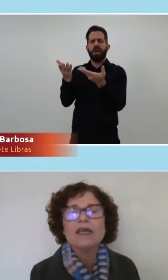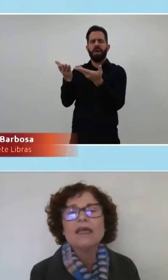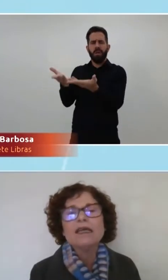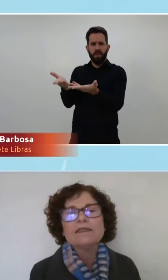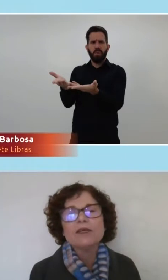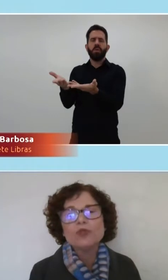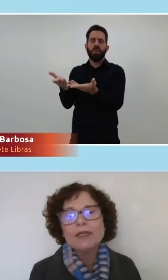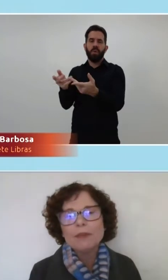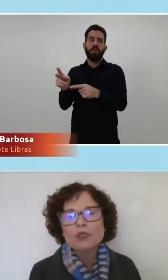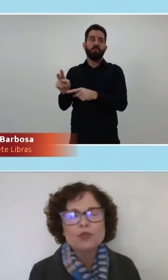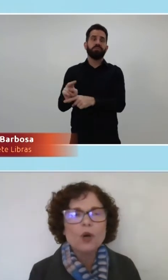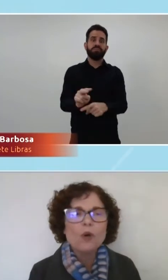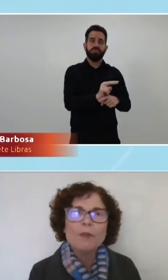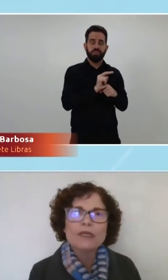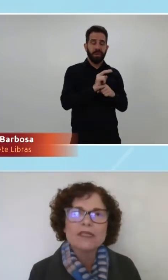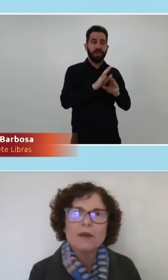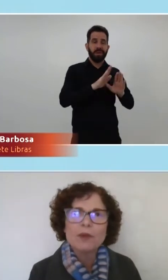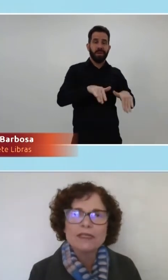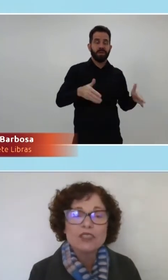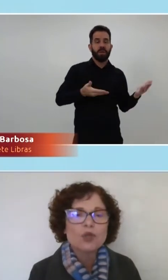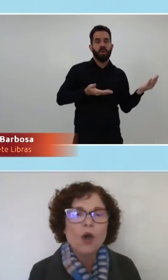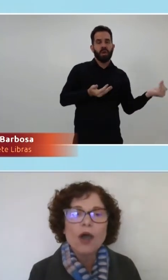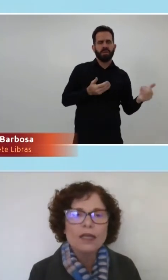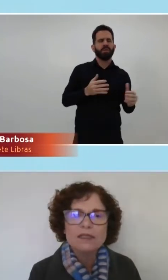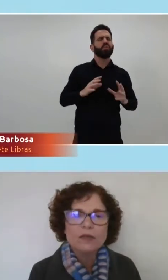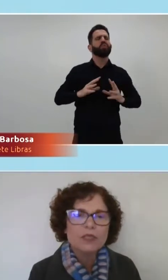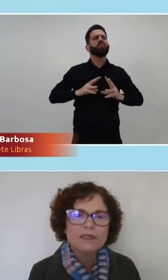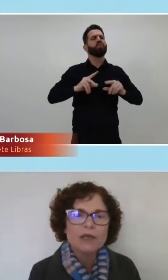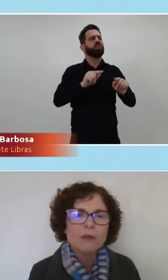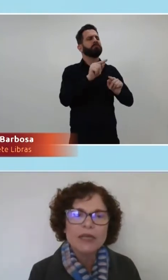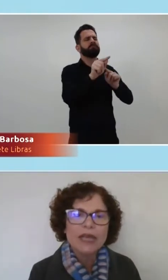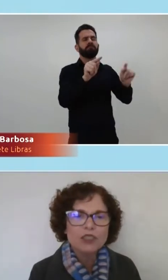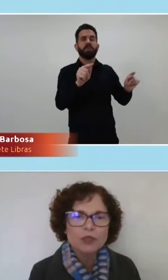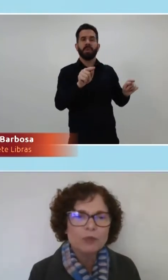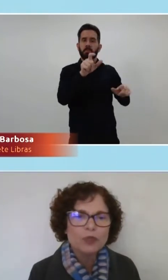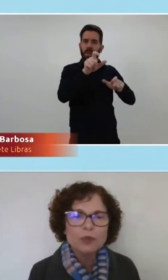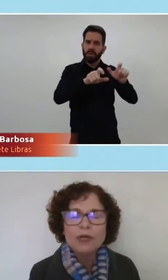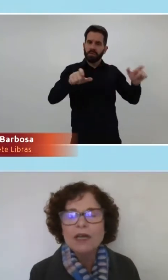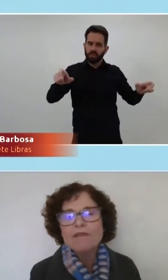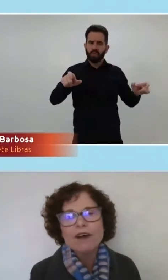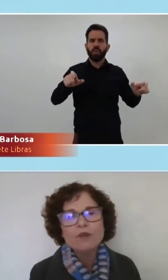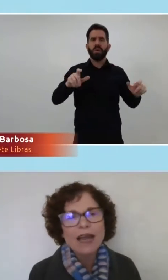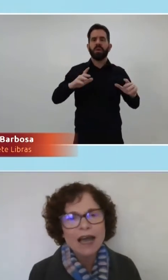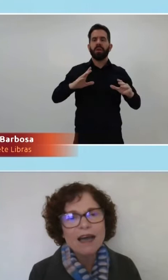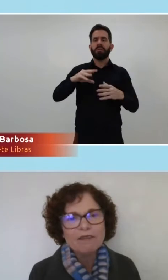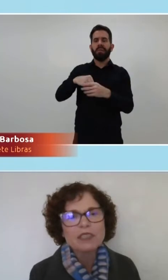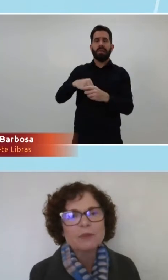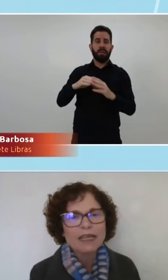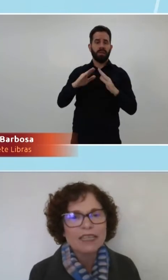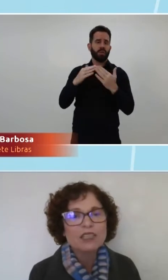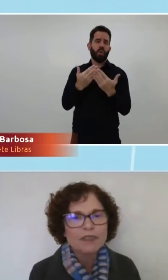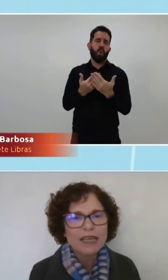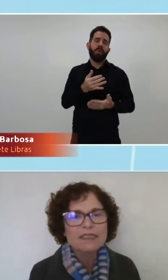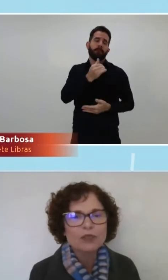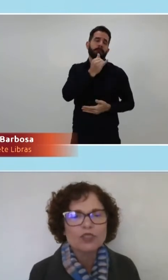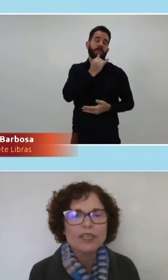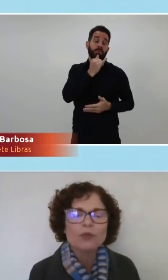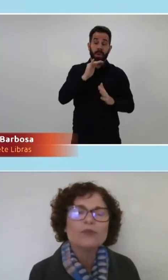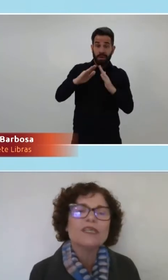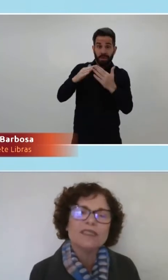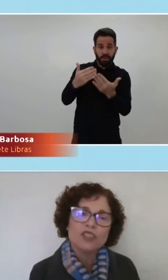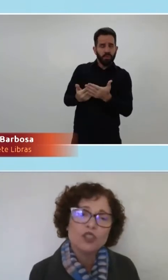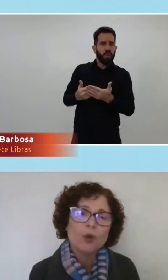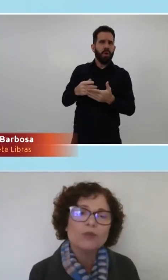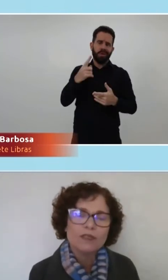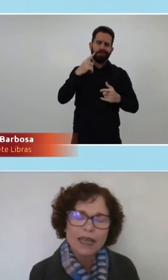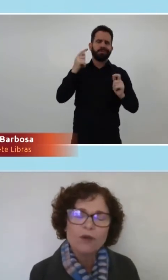adolescentes. Então, toda pessoa, por exemplo, as escolas são ambientes muito favoráveis para a identificação de